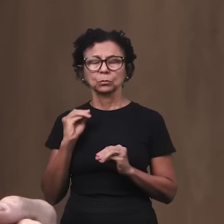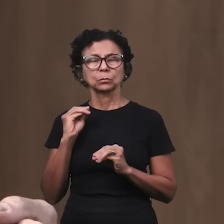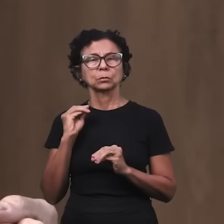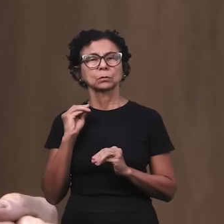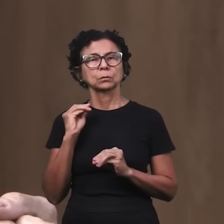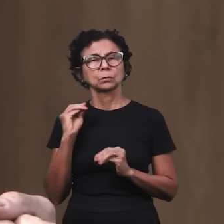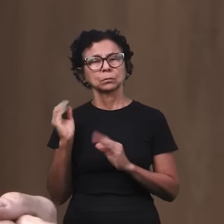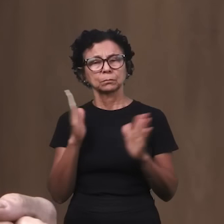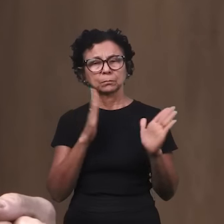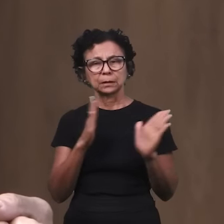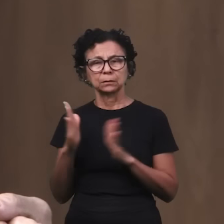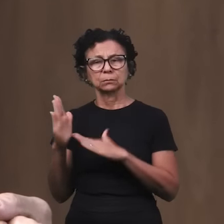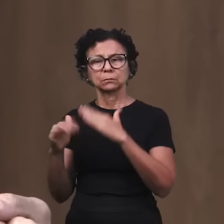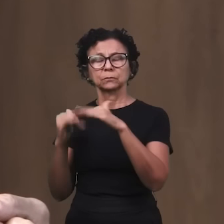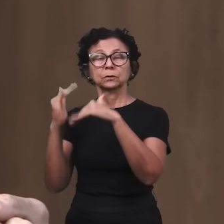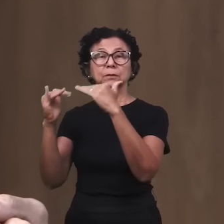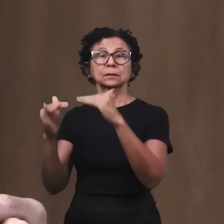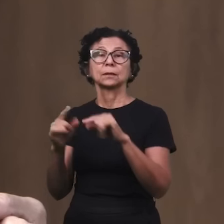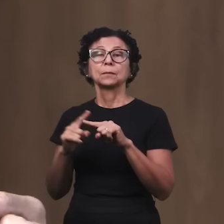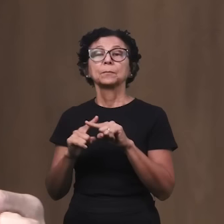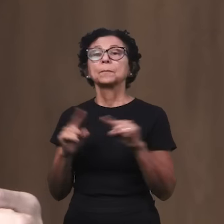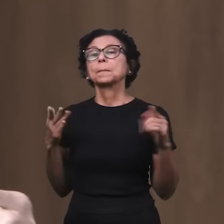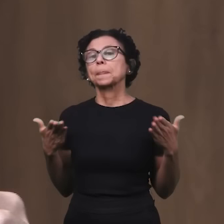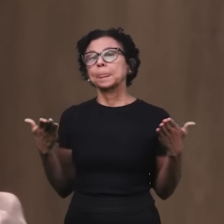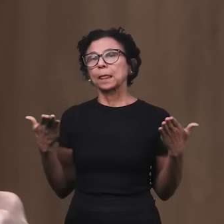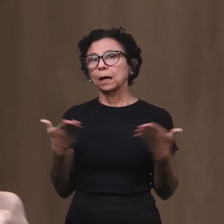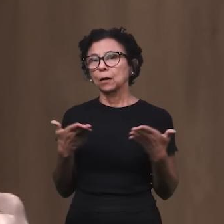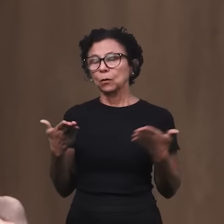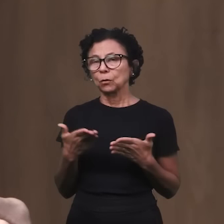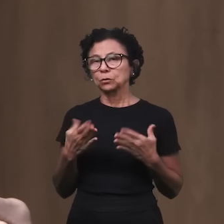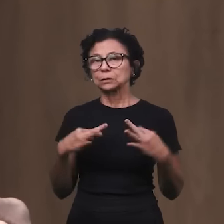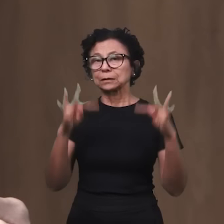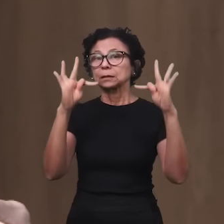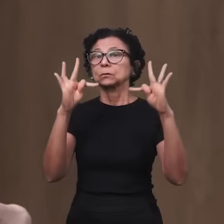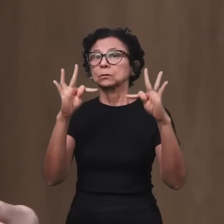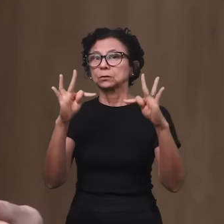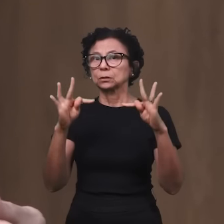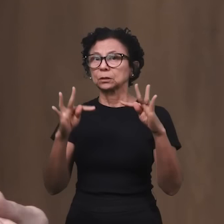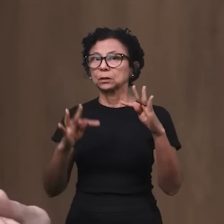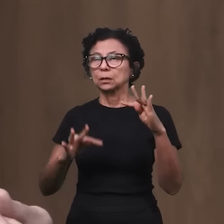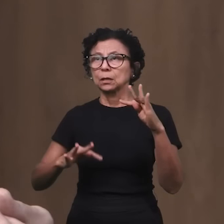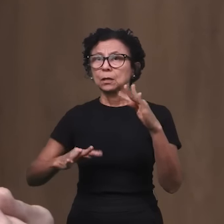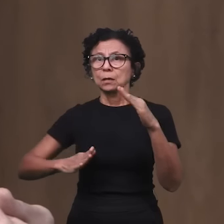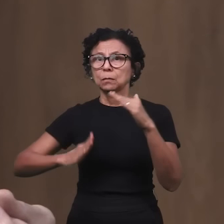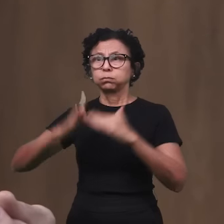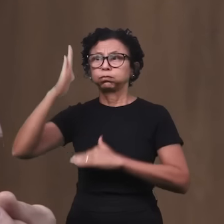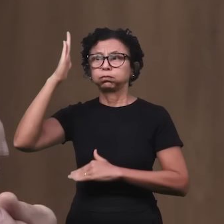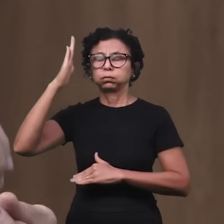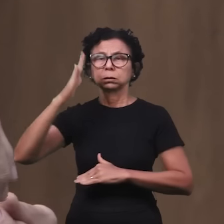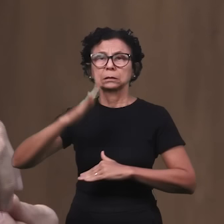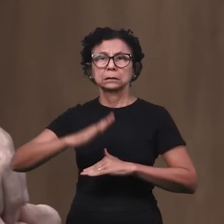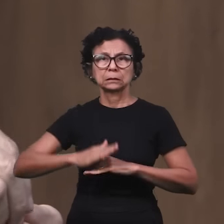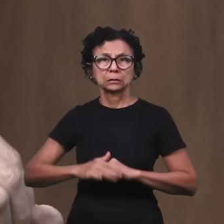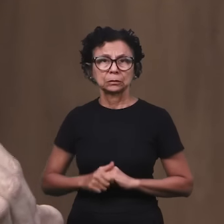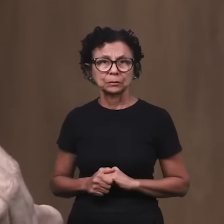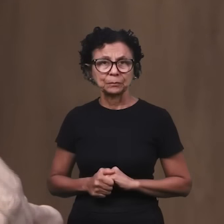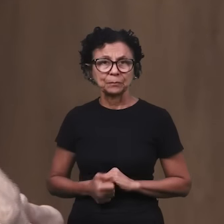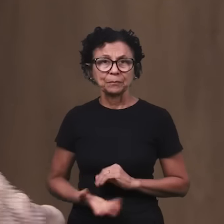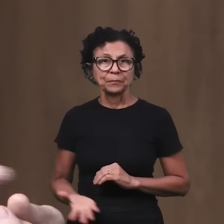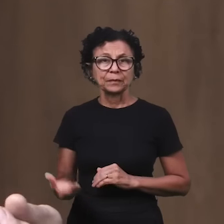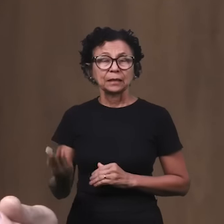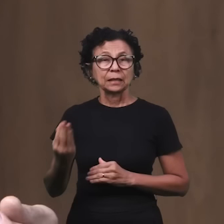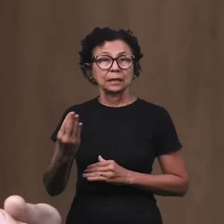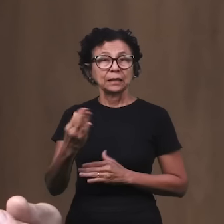Mas hoje, o avanço tecnológico, essa inserção do mundo digital dentro